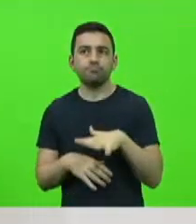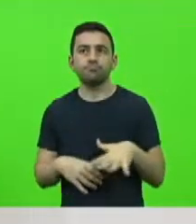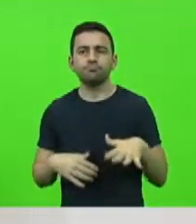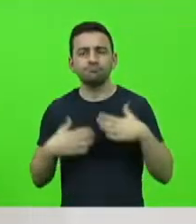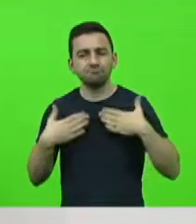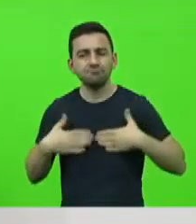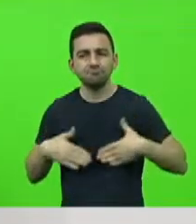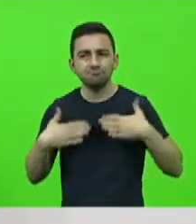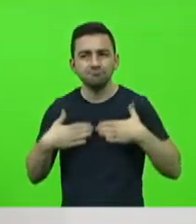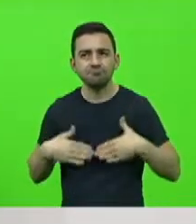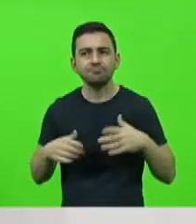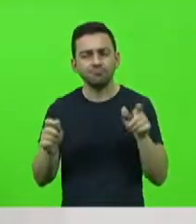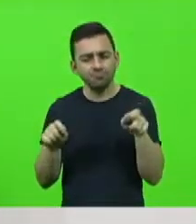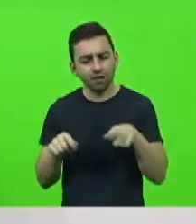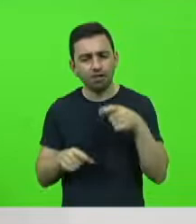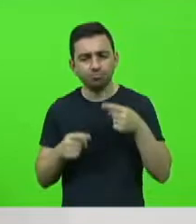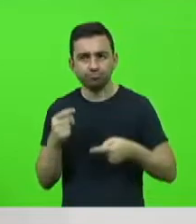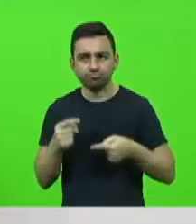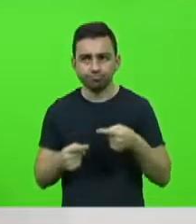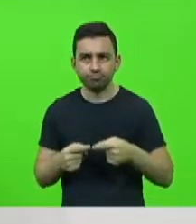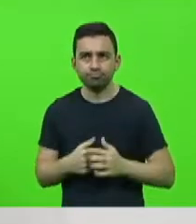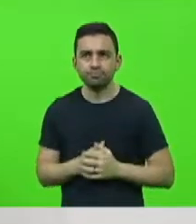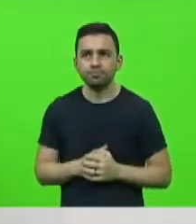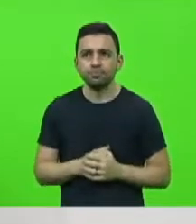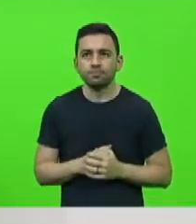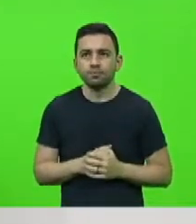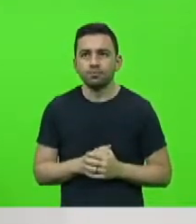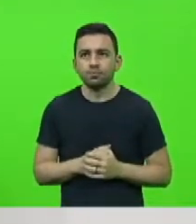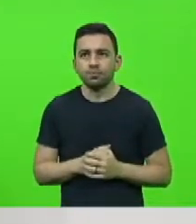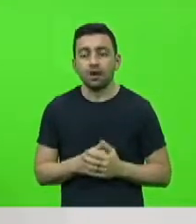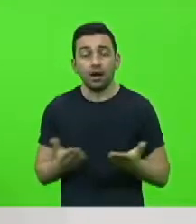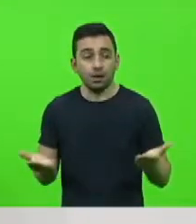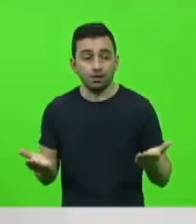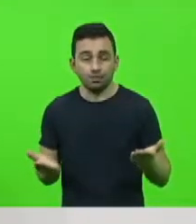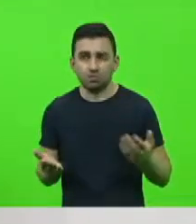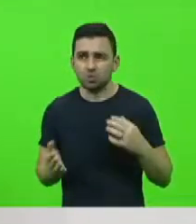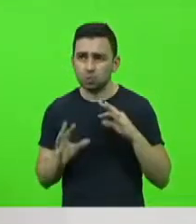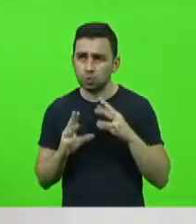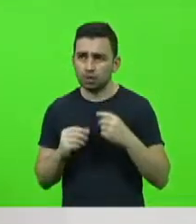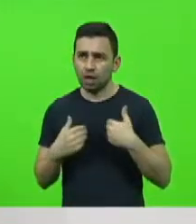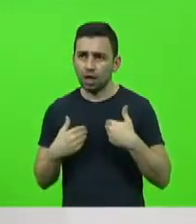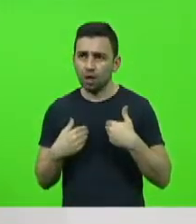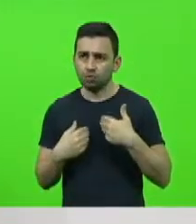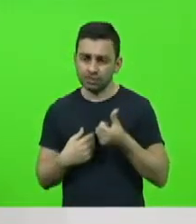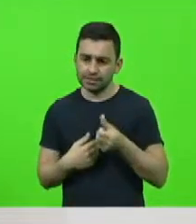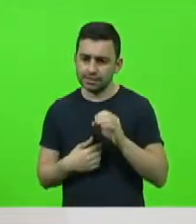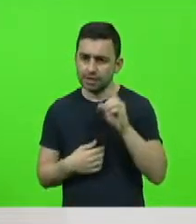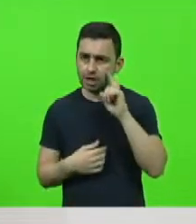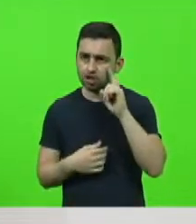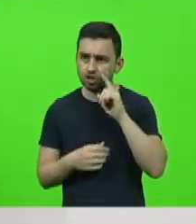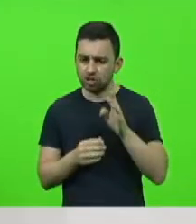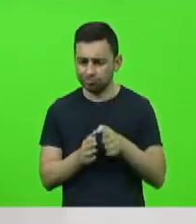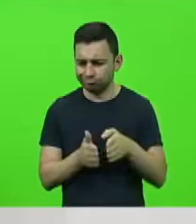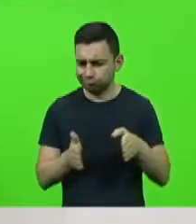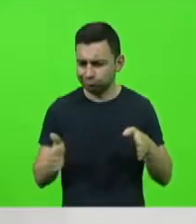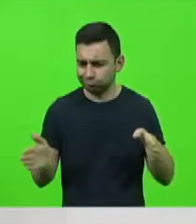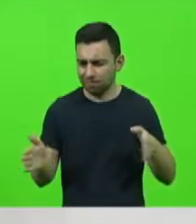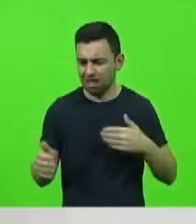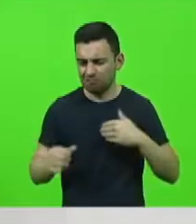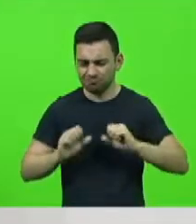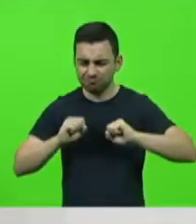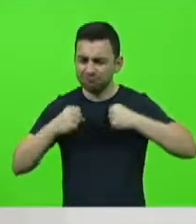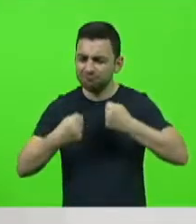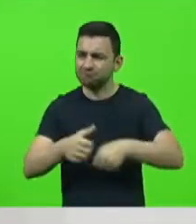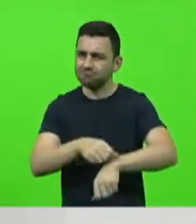e poder fazer os debates com tranquilidade. Nesses 60 dias, senhor presidente, me dediquei intensamente, dei o melhor de mim e fiz tudo